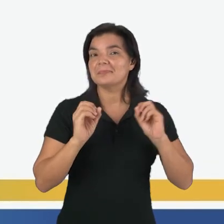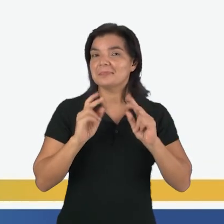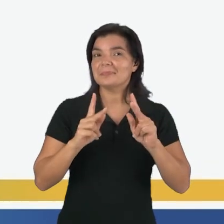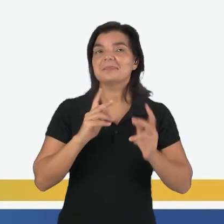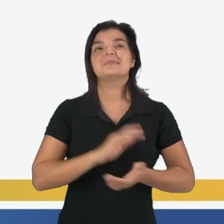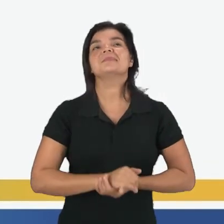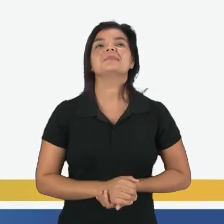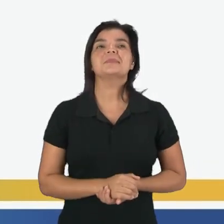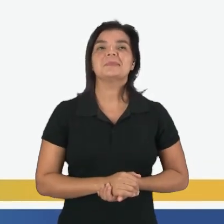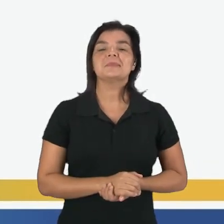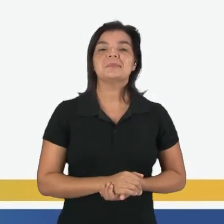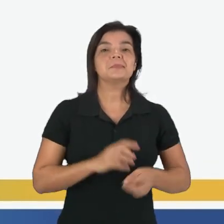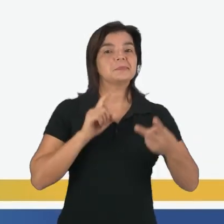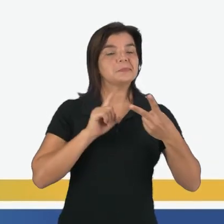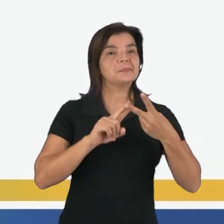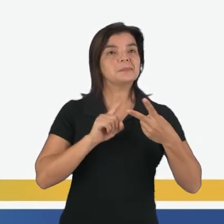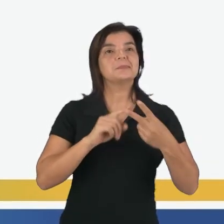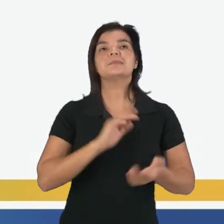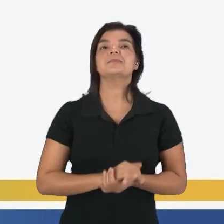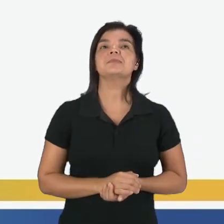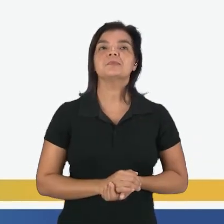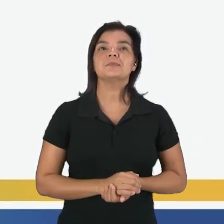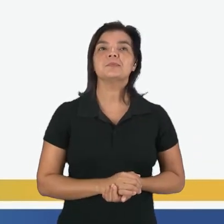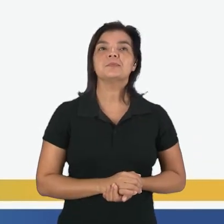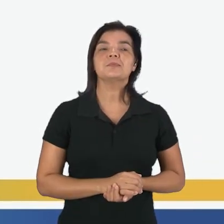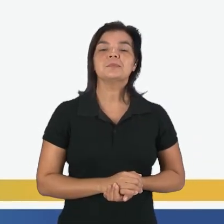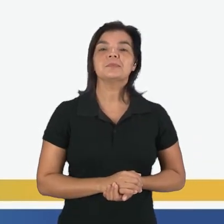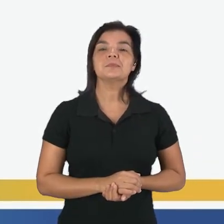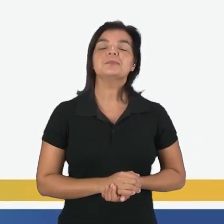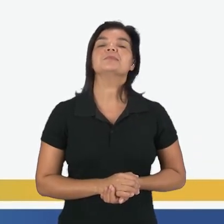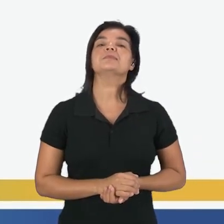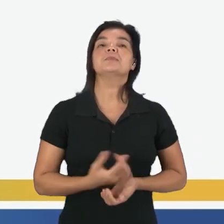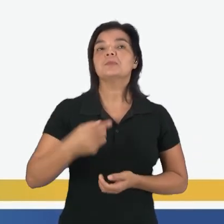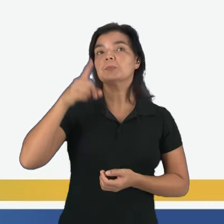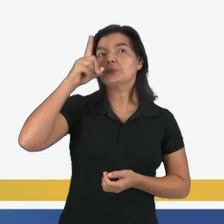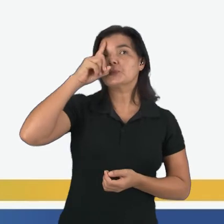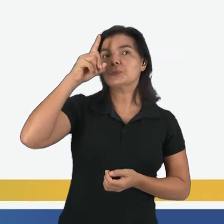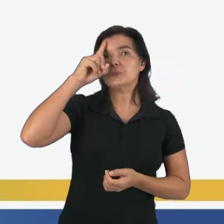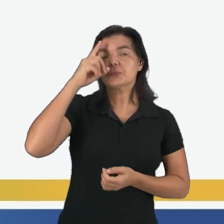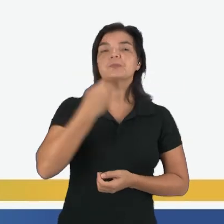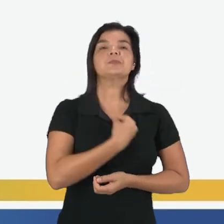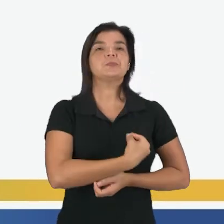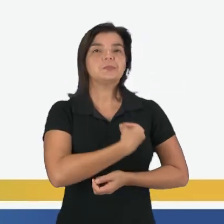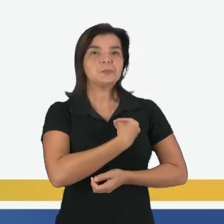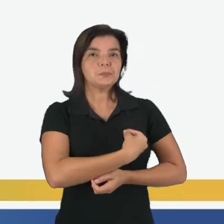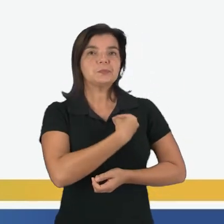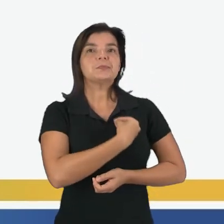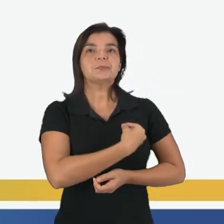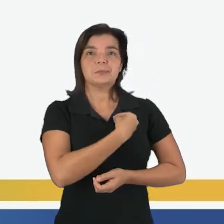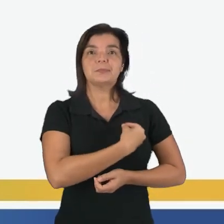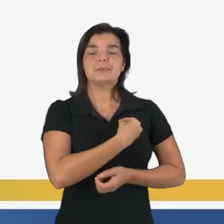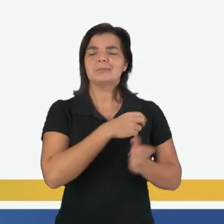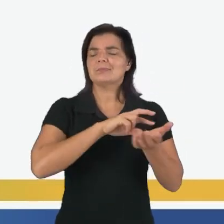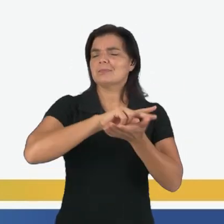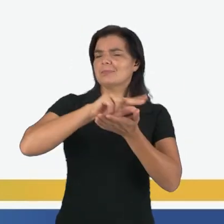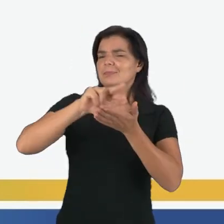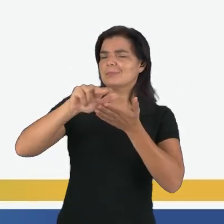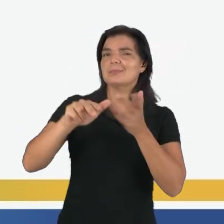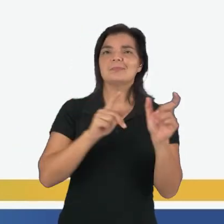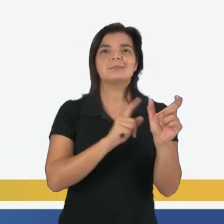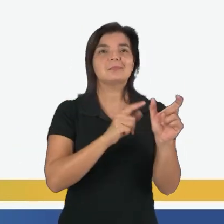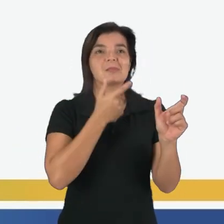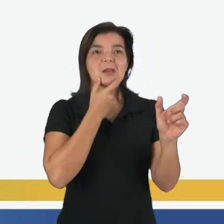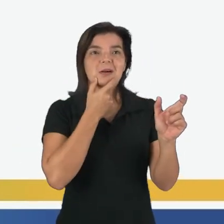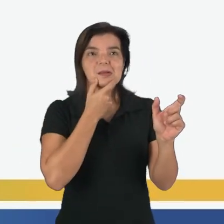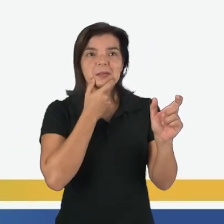Ok? Próxima. Question 2. Vamos para a pergunta 2. Todos os dias, nós convivemos com uma série